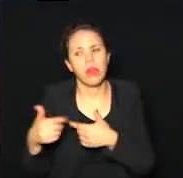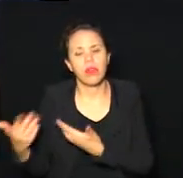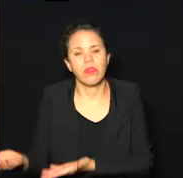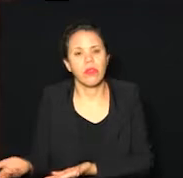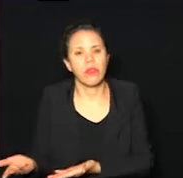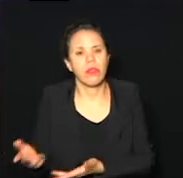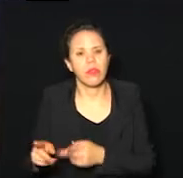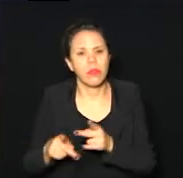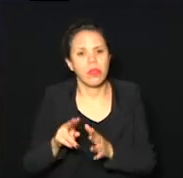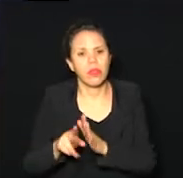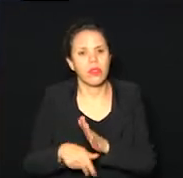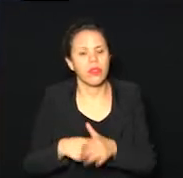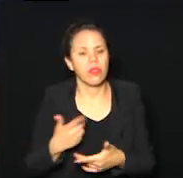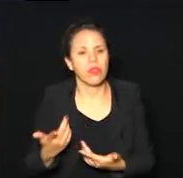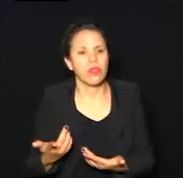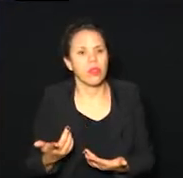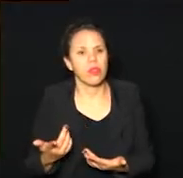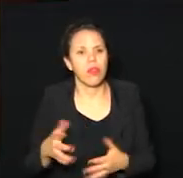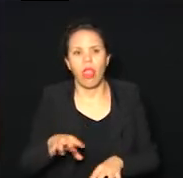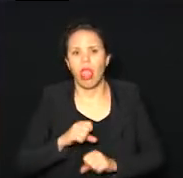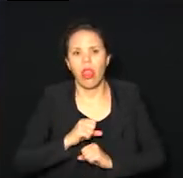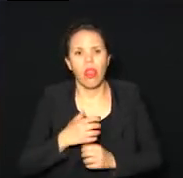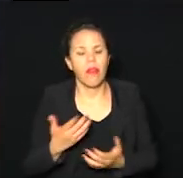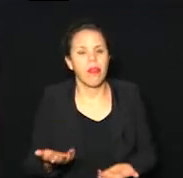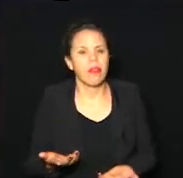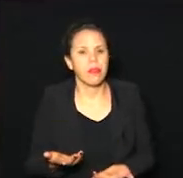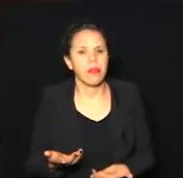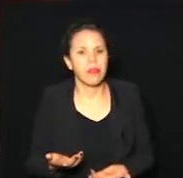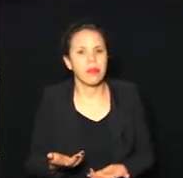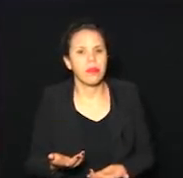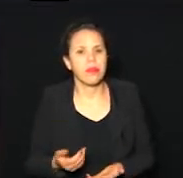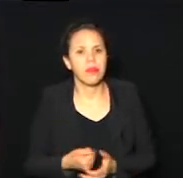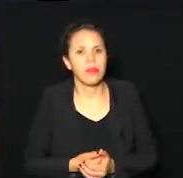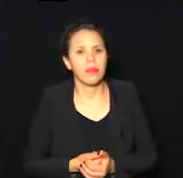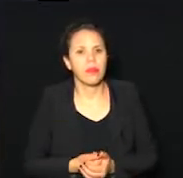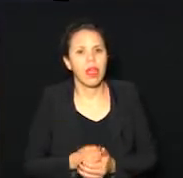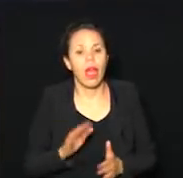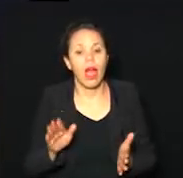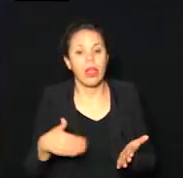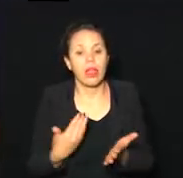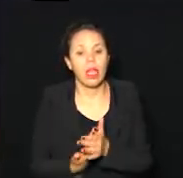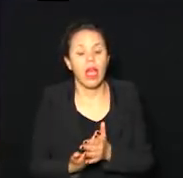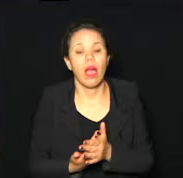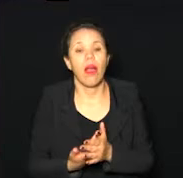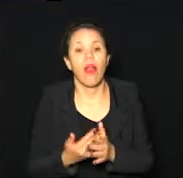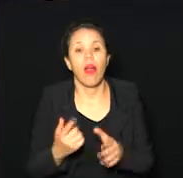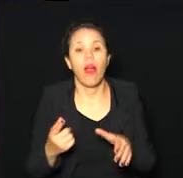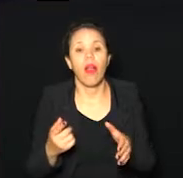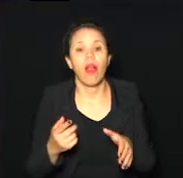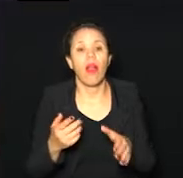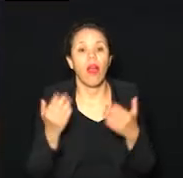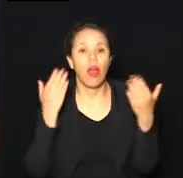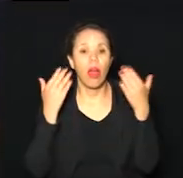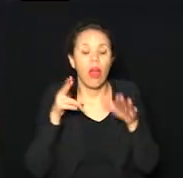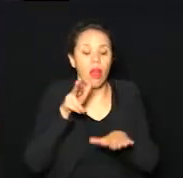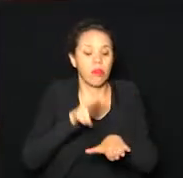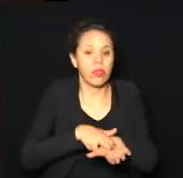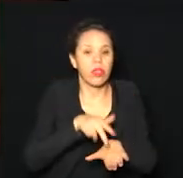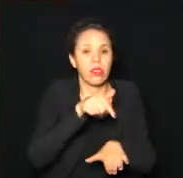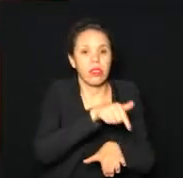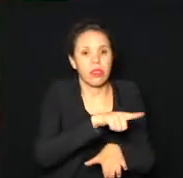e outras pessoas que não estão contaminadas. Assim, até na psiquiatria, que deveria não ter contato,